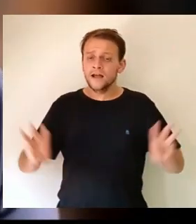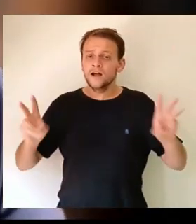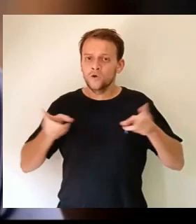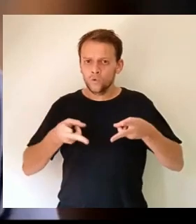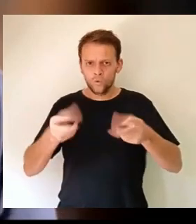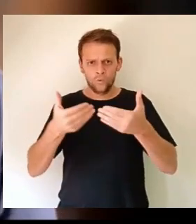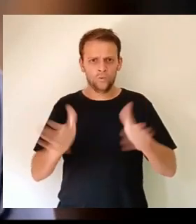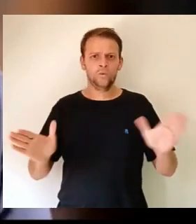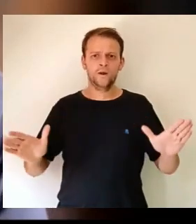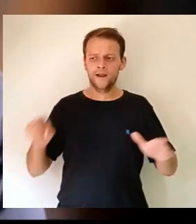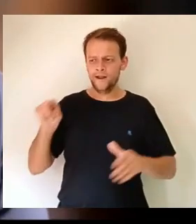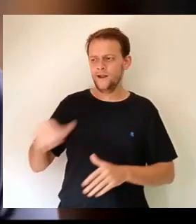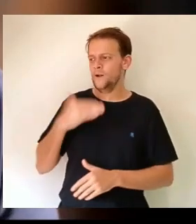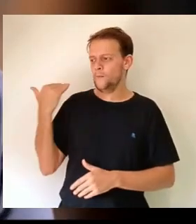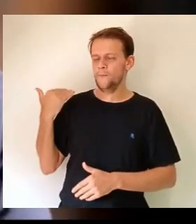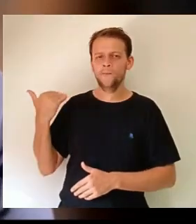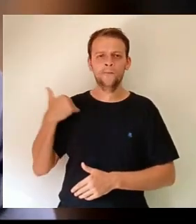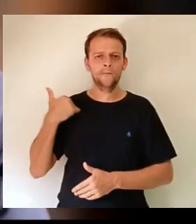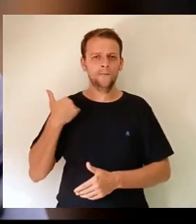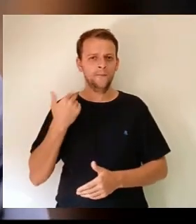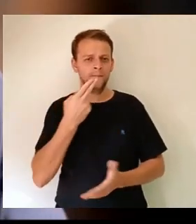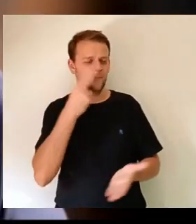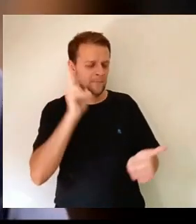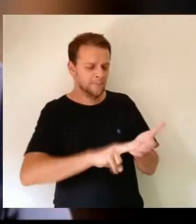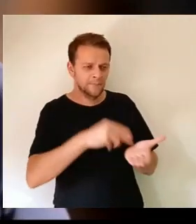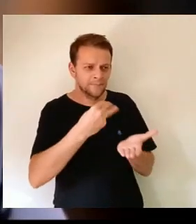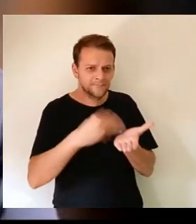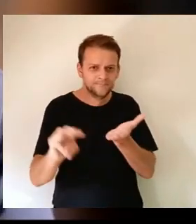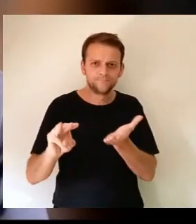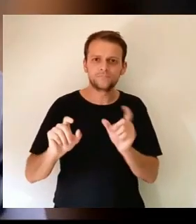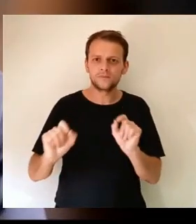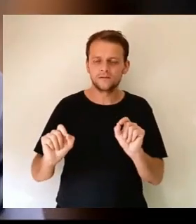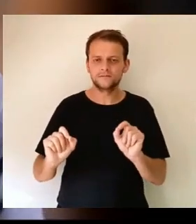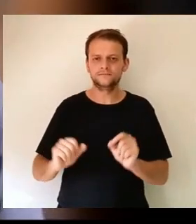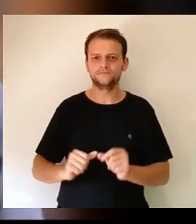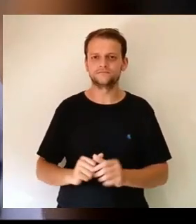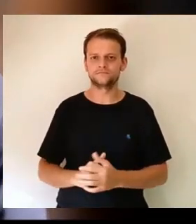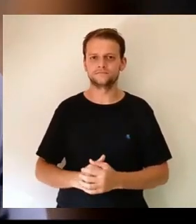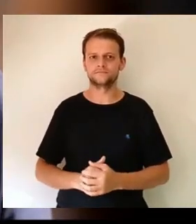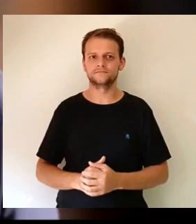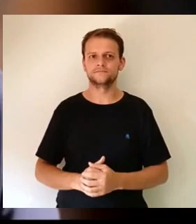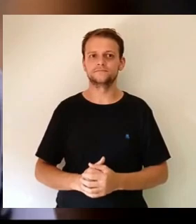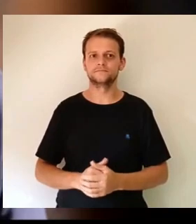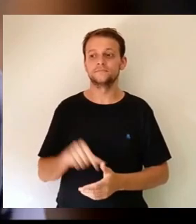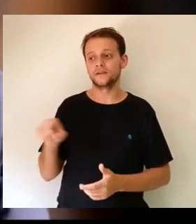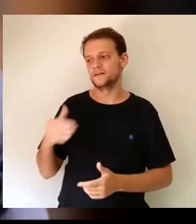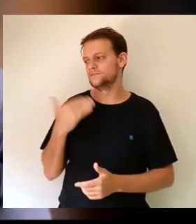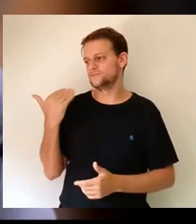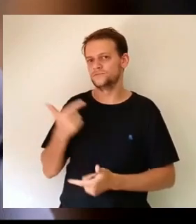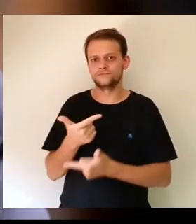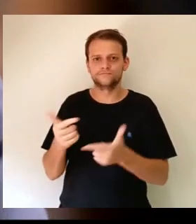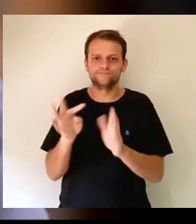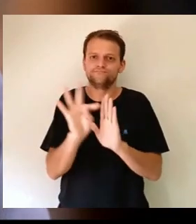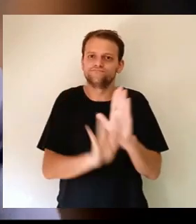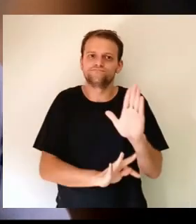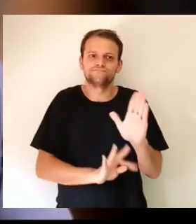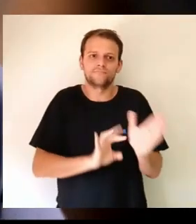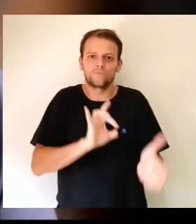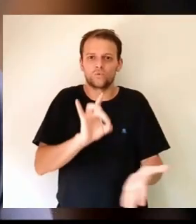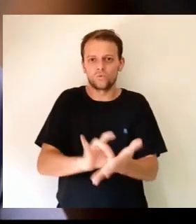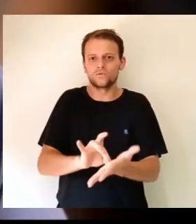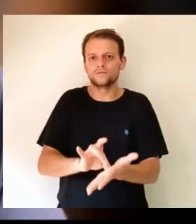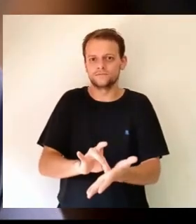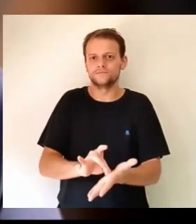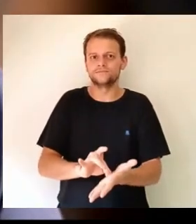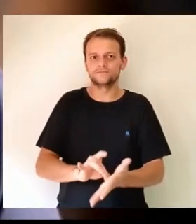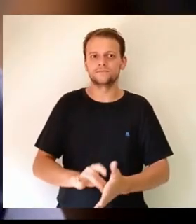que continua aberto. Então, assim que ele faleceu, eu mandei uma carta para as pessoas, os apoiadores, falando assim: olha, ele faleceu, então não